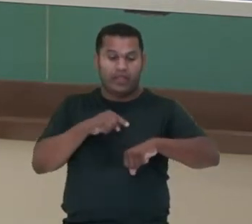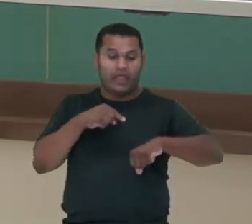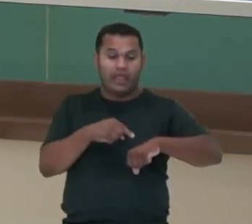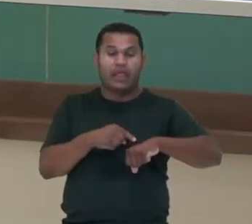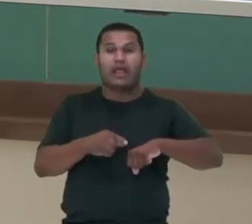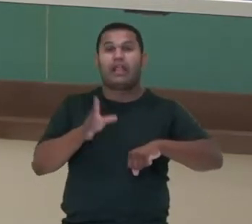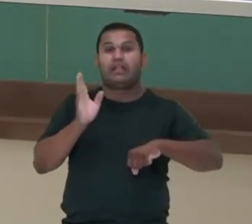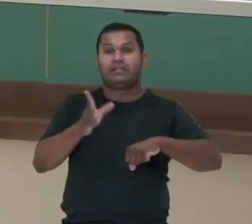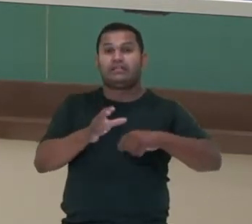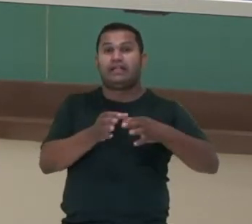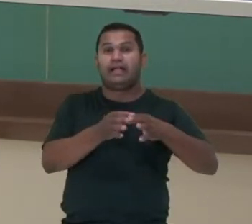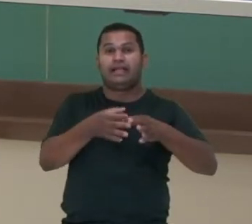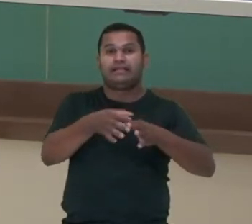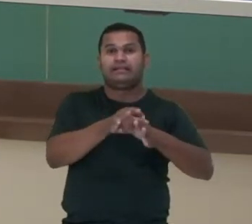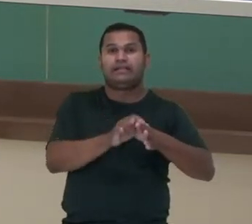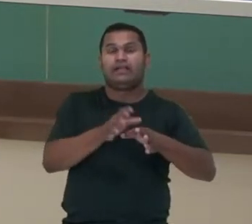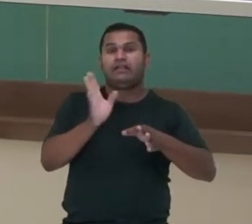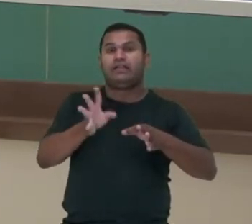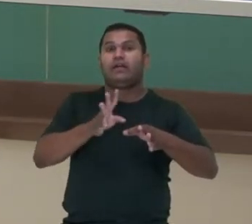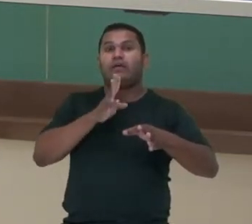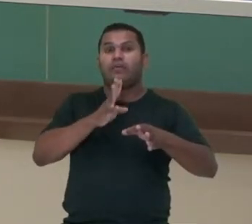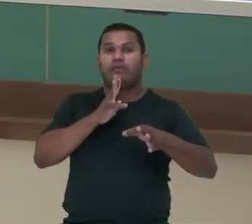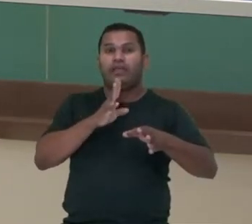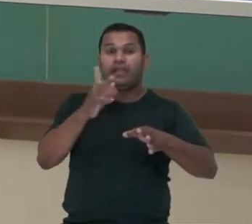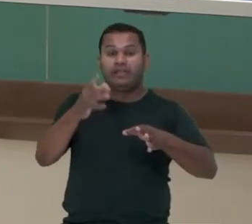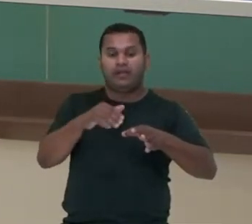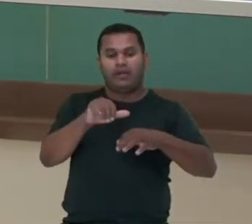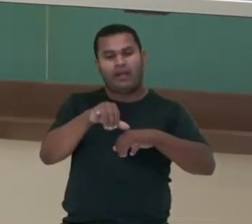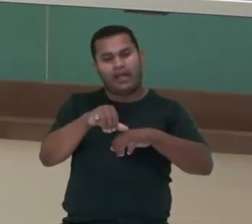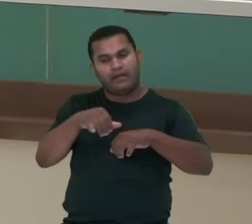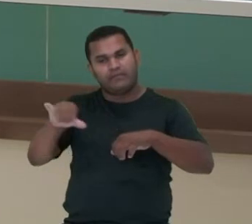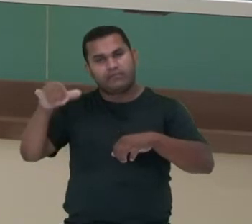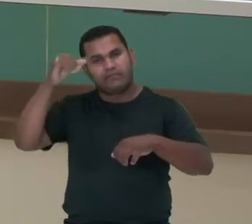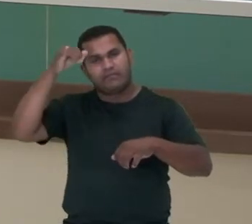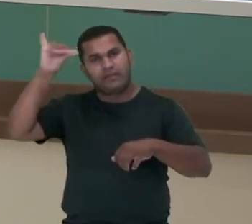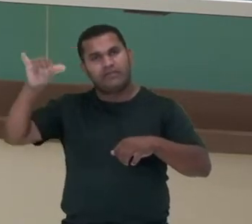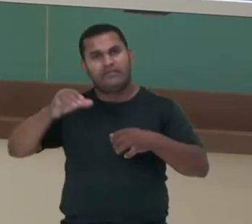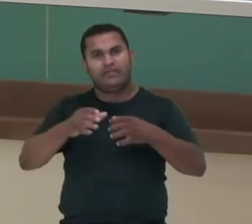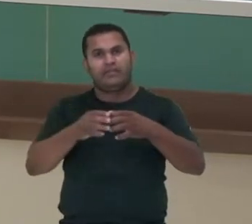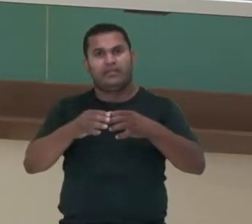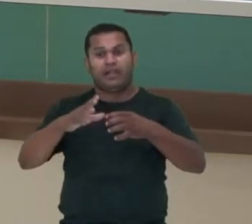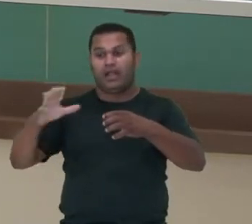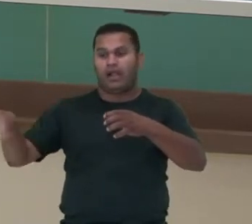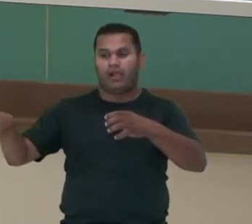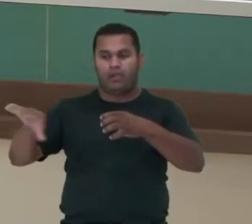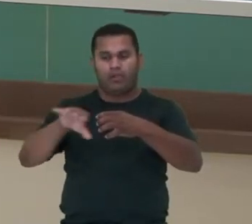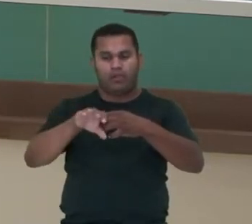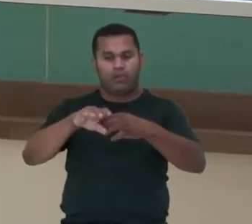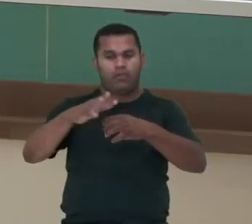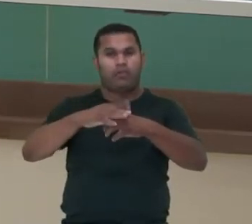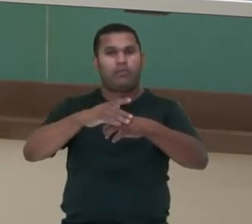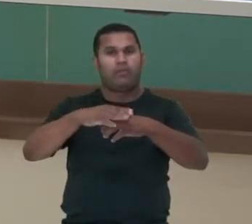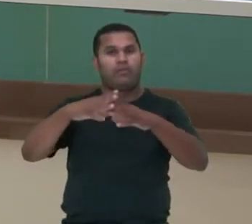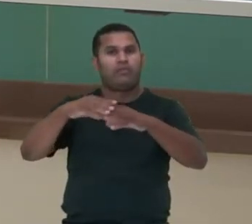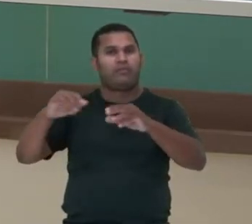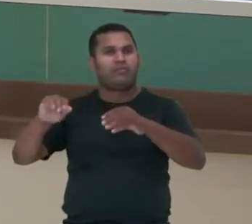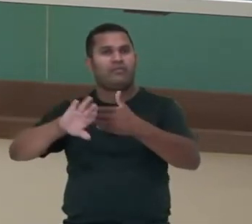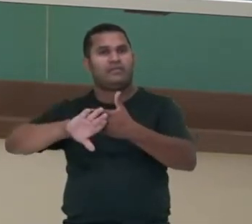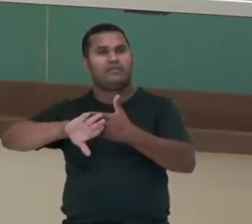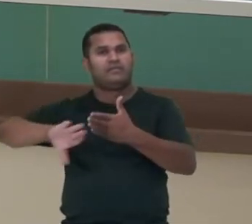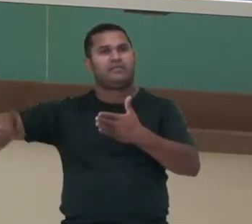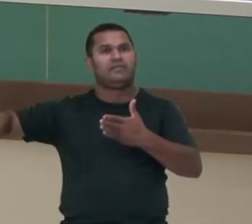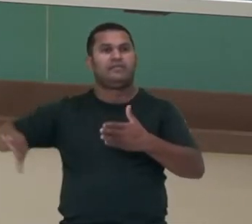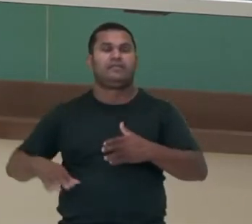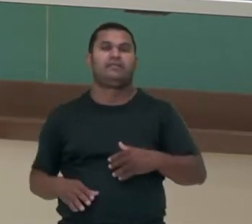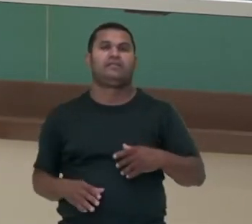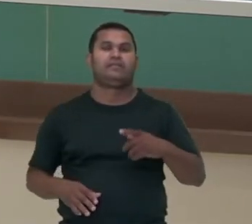indo contra a pessoa, né? Alguns anticorpos estão fazendo essa ação. E problemas também neurocomportamentais, tá? Então, por